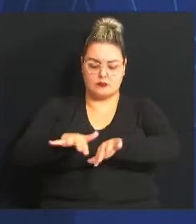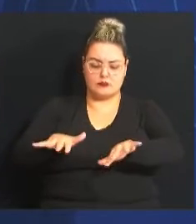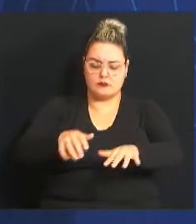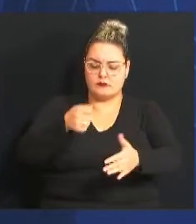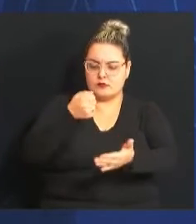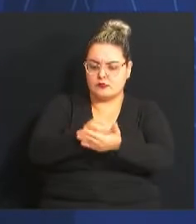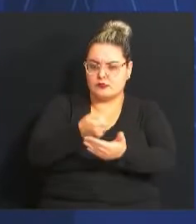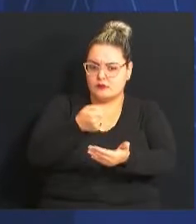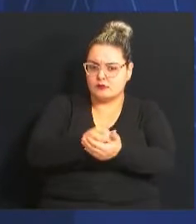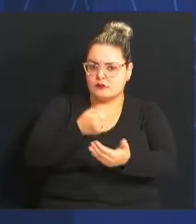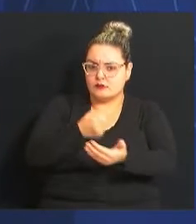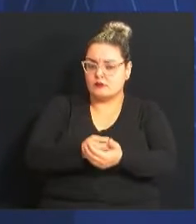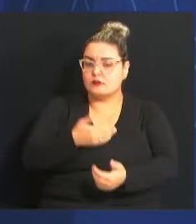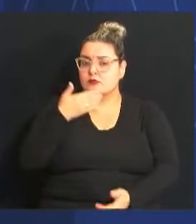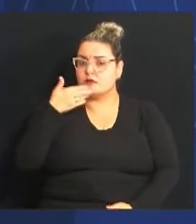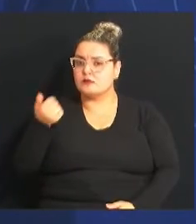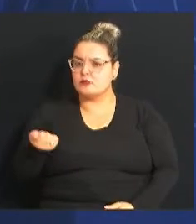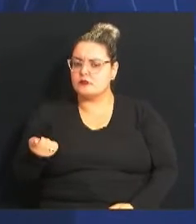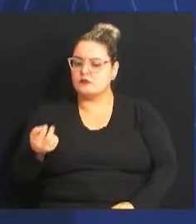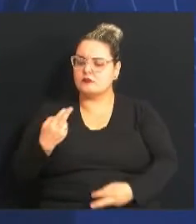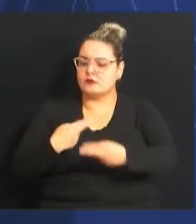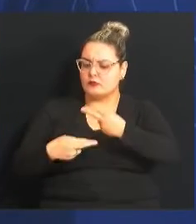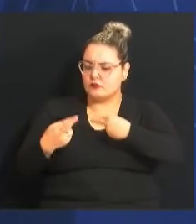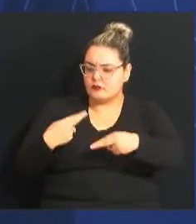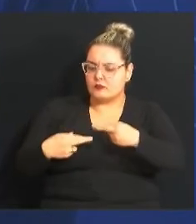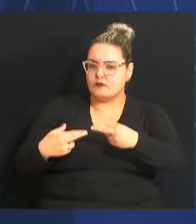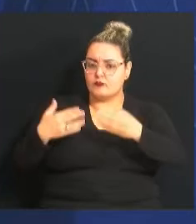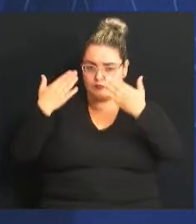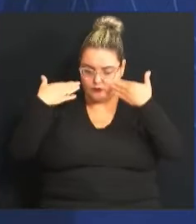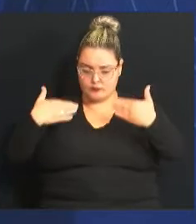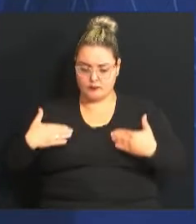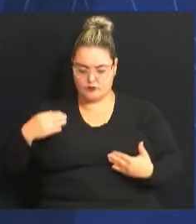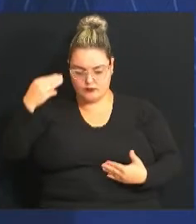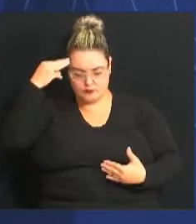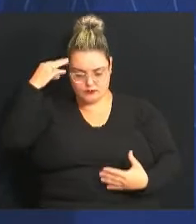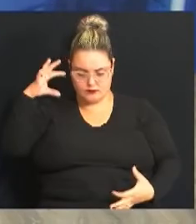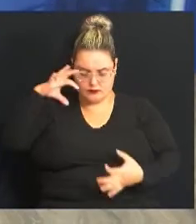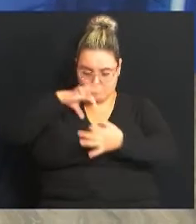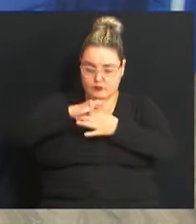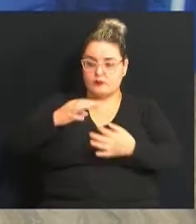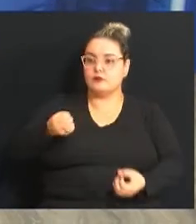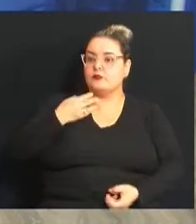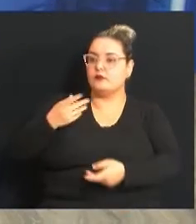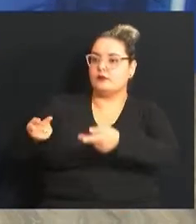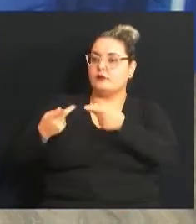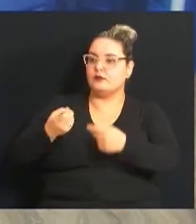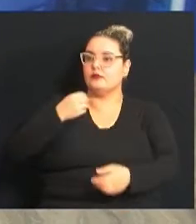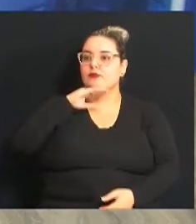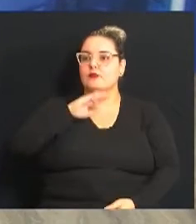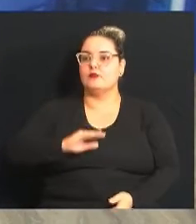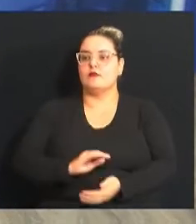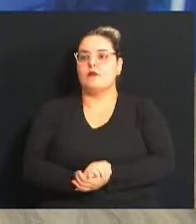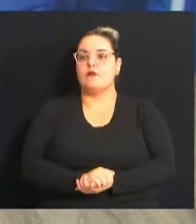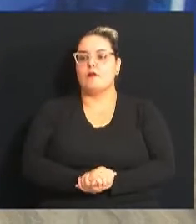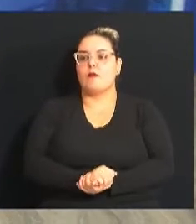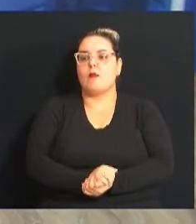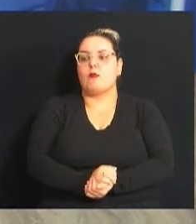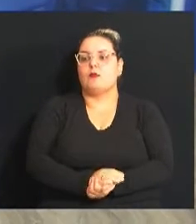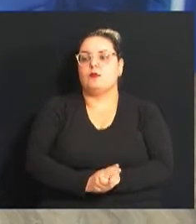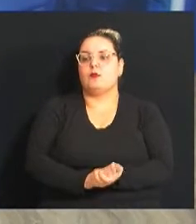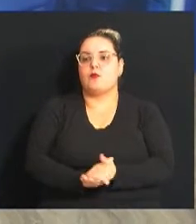entender melhor essas relações de corpo e mente? Seja bem-vindo e boa tarde.